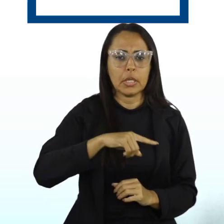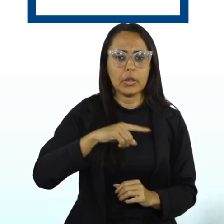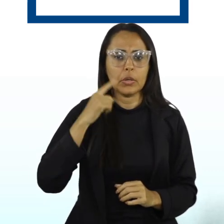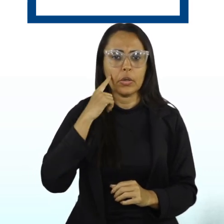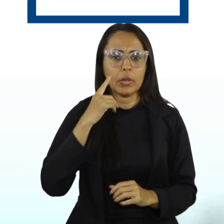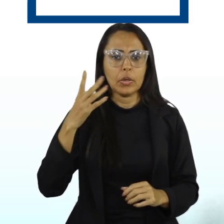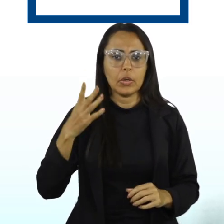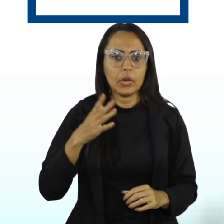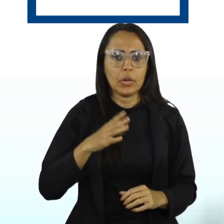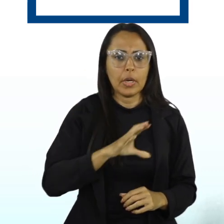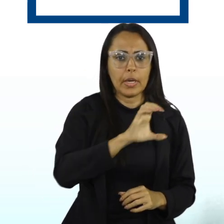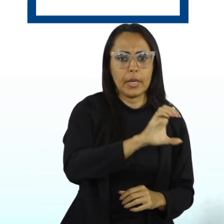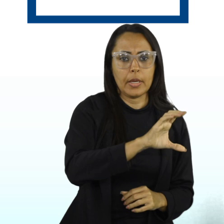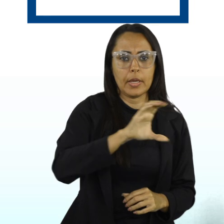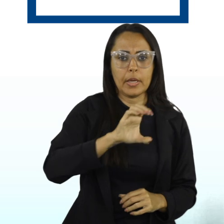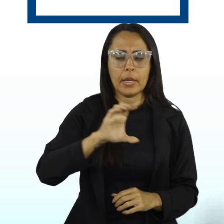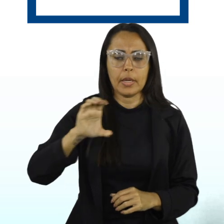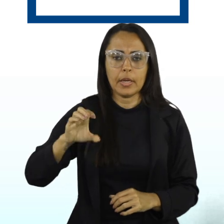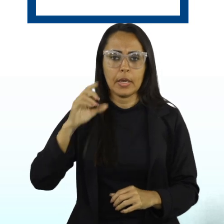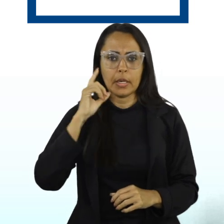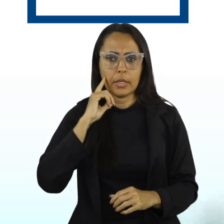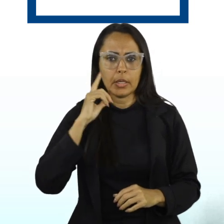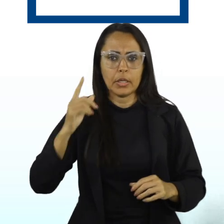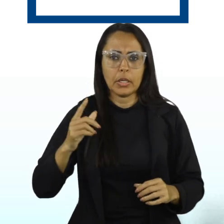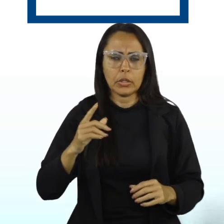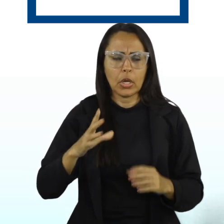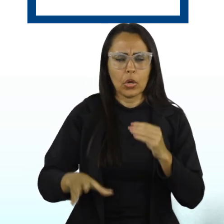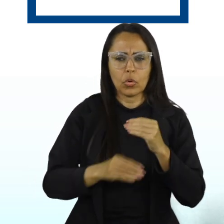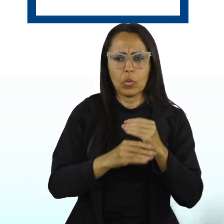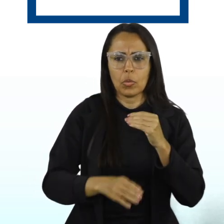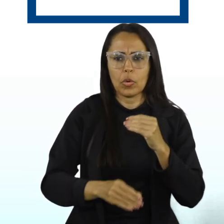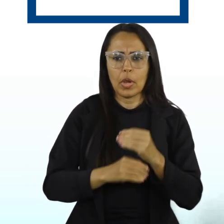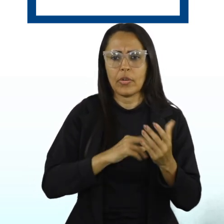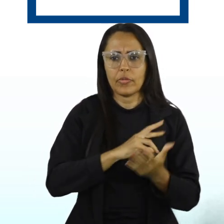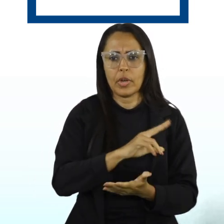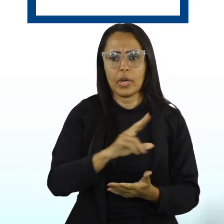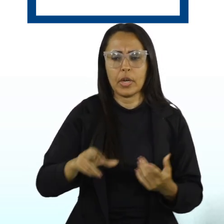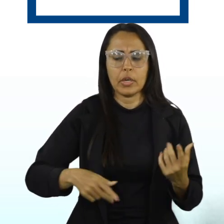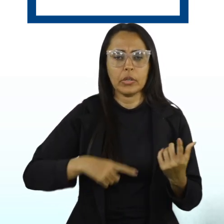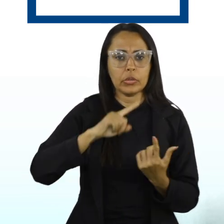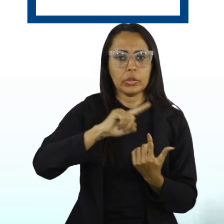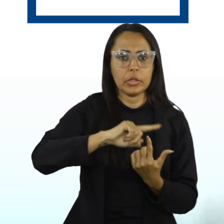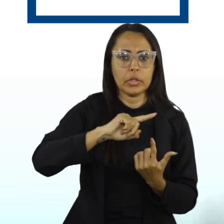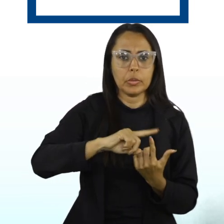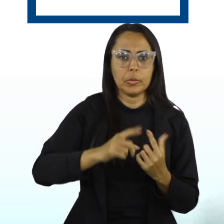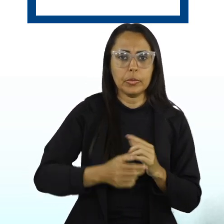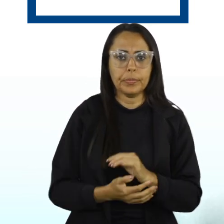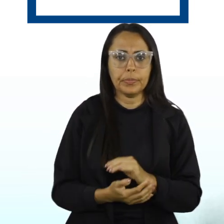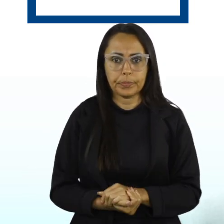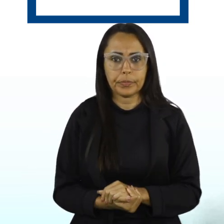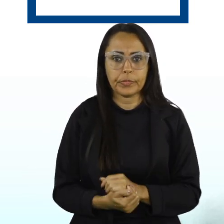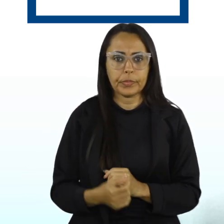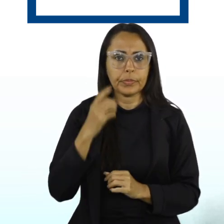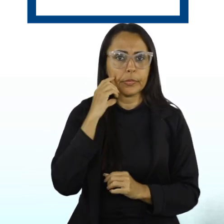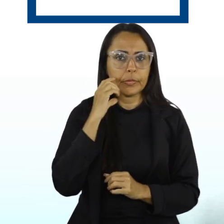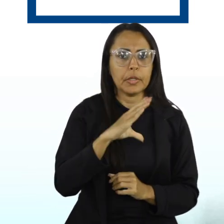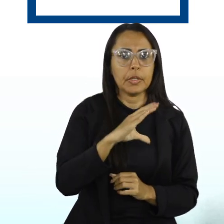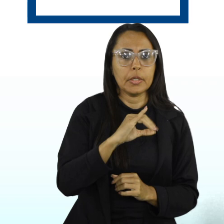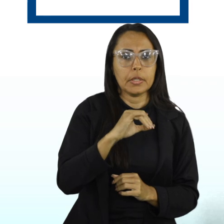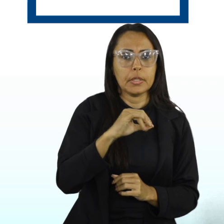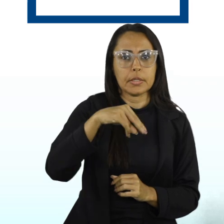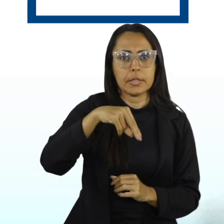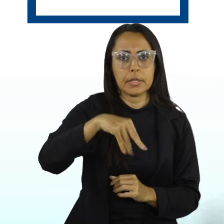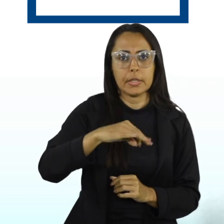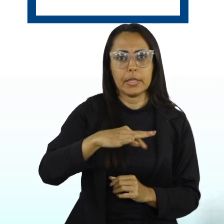potencial elástica. Lembrando que ele pode também acumular vários tipos de modalidade de energia. Ele pode ter tanto cinética, mais